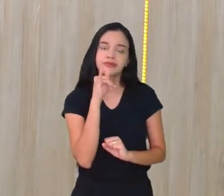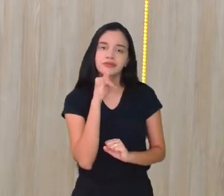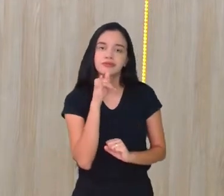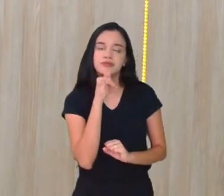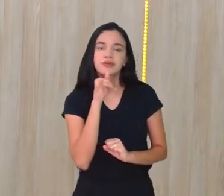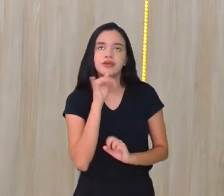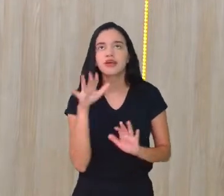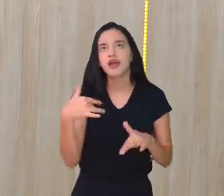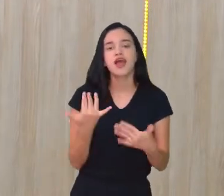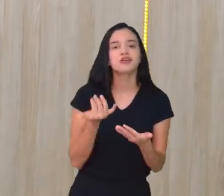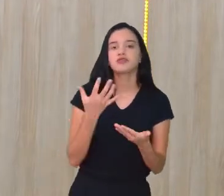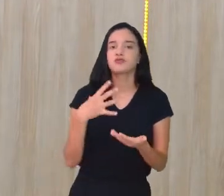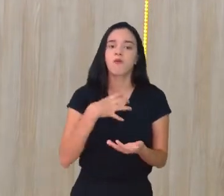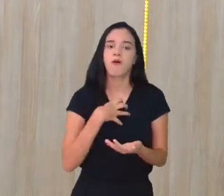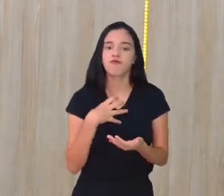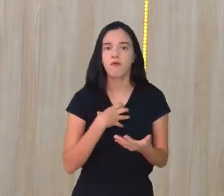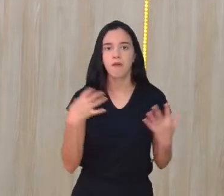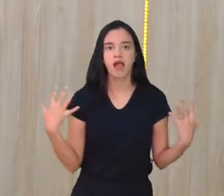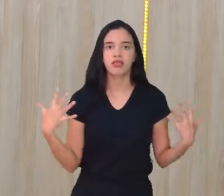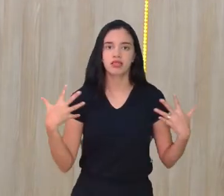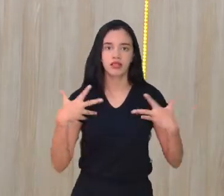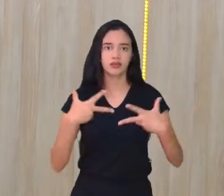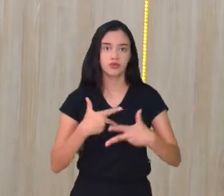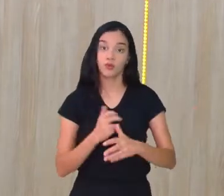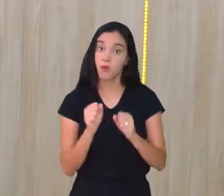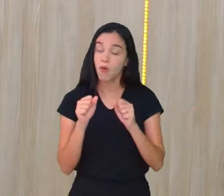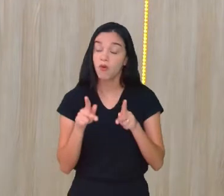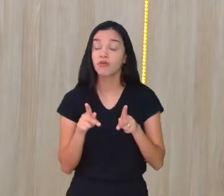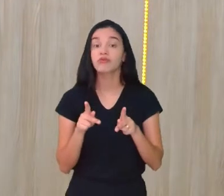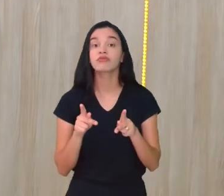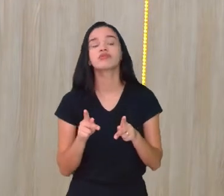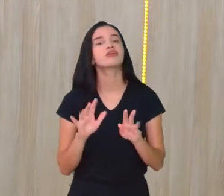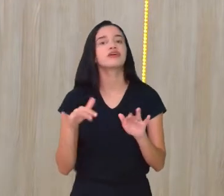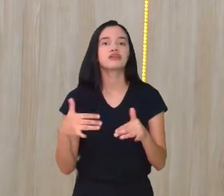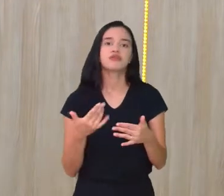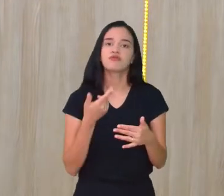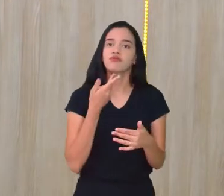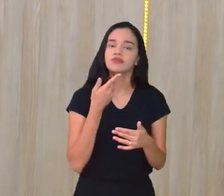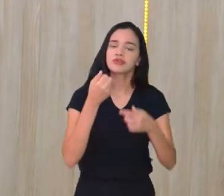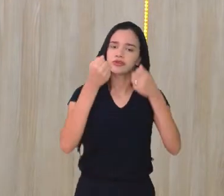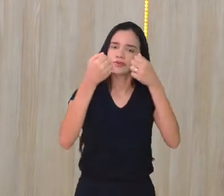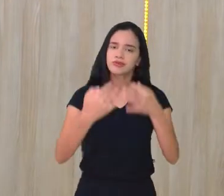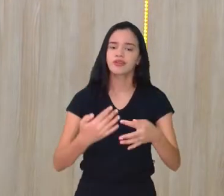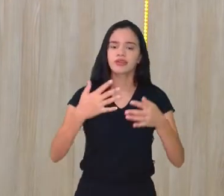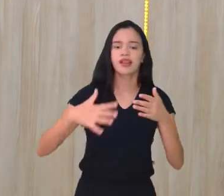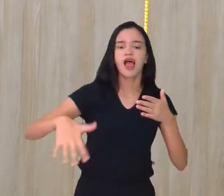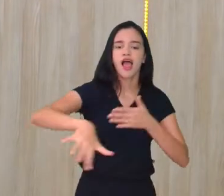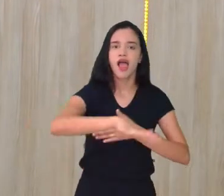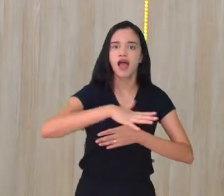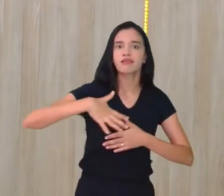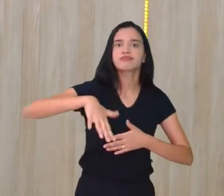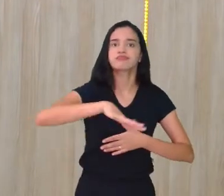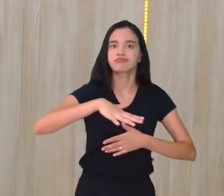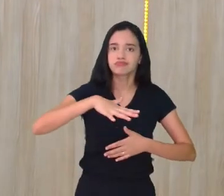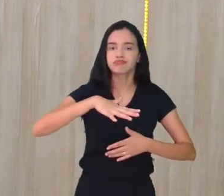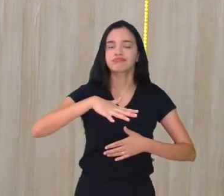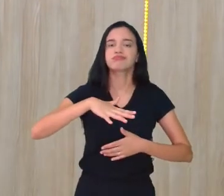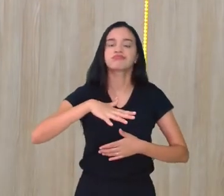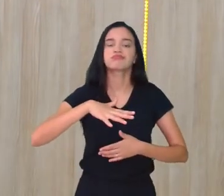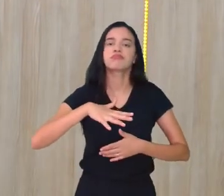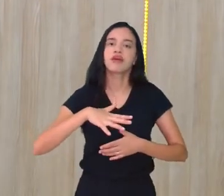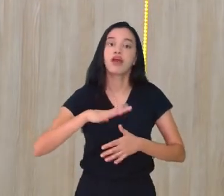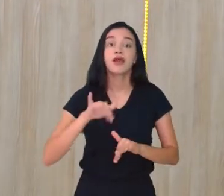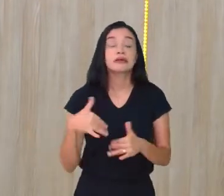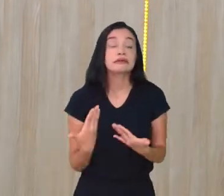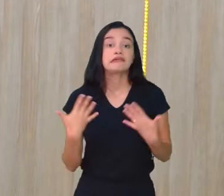uma forma natural. Beleza? Então, falou de território, chegou no conceito de território.